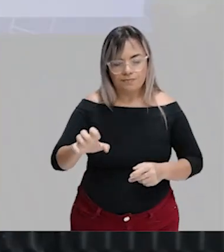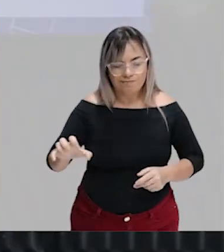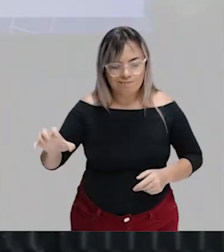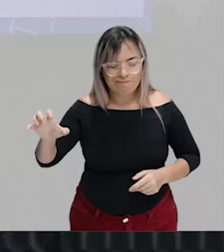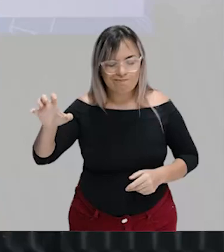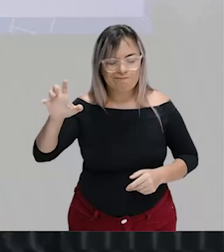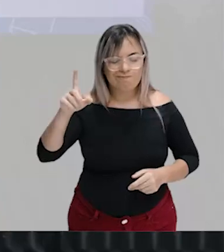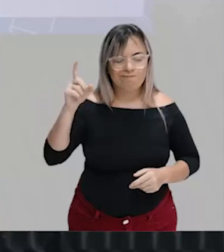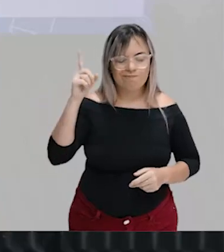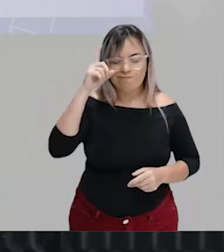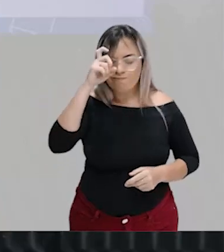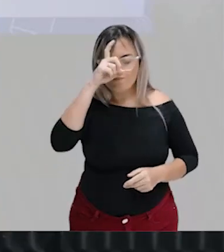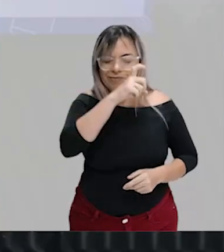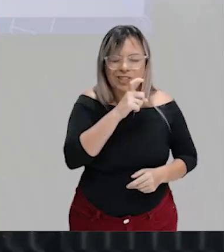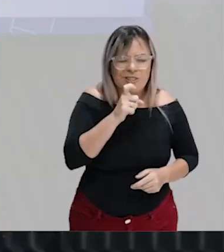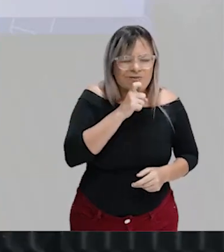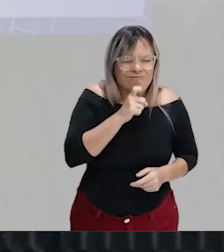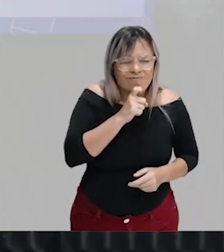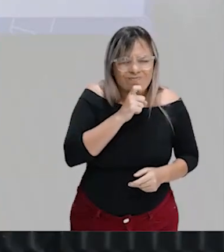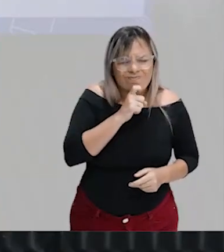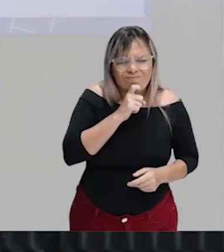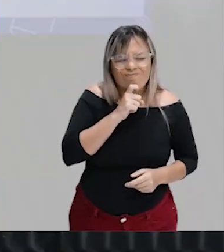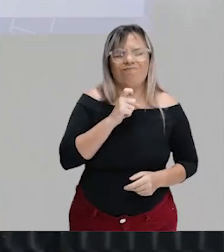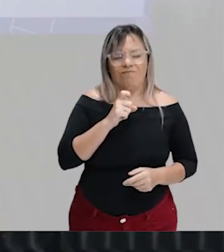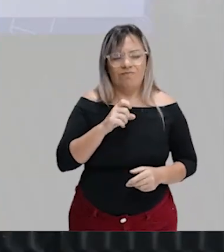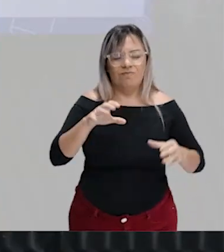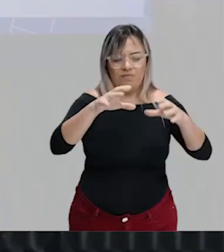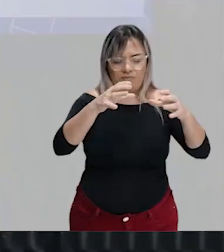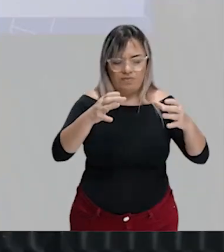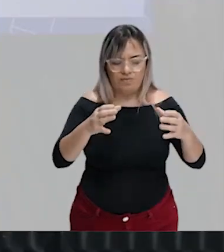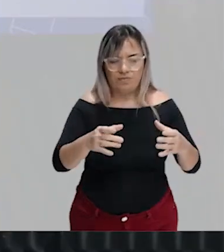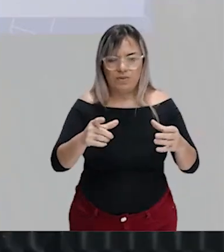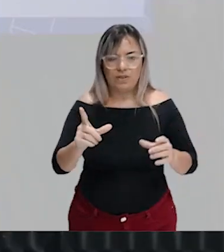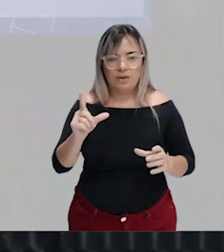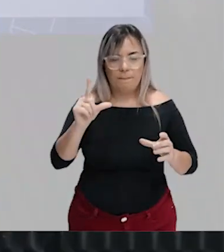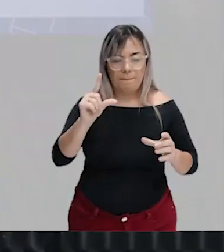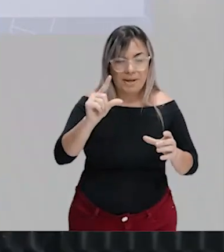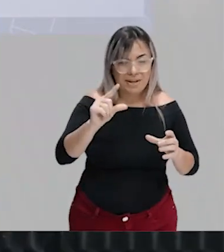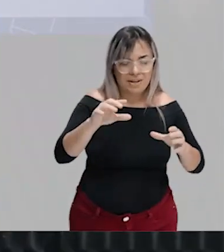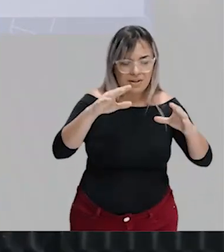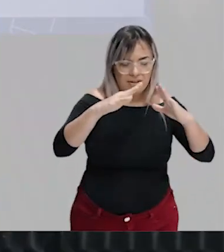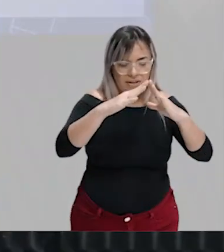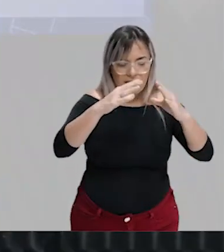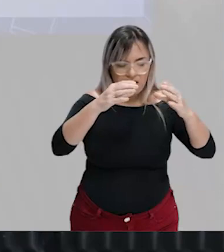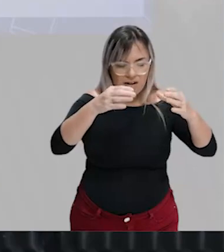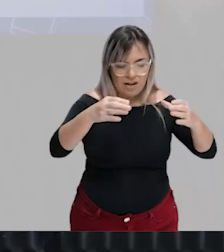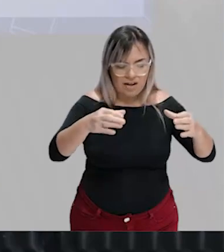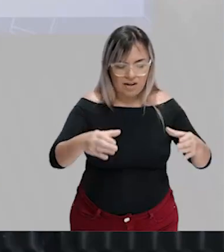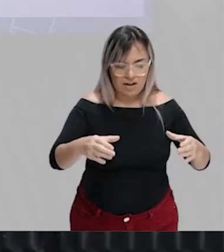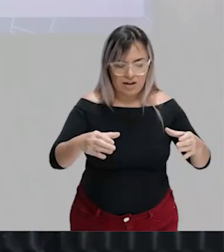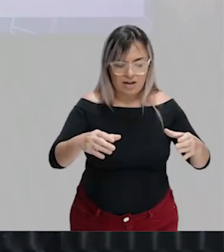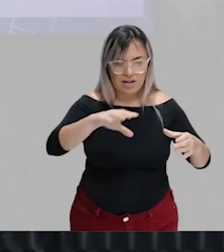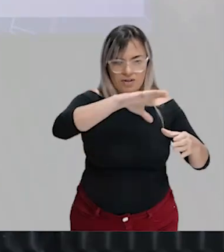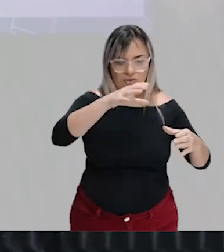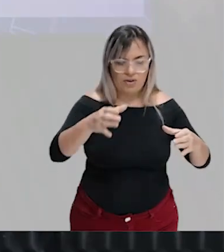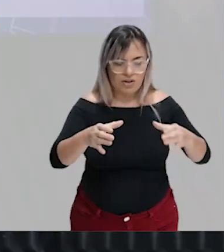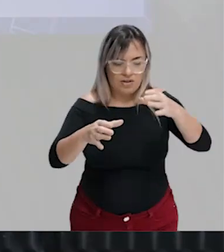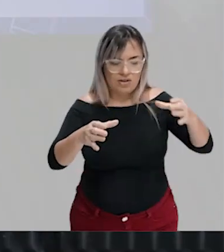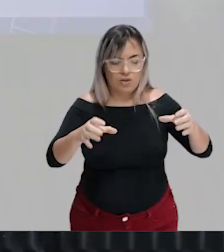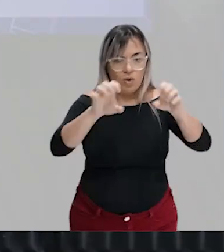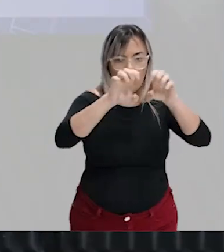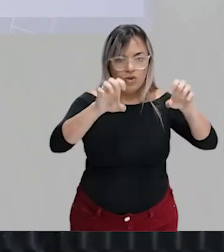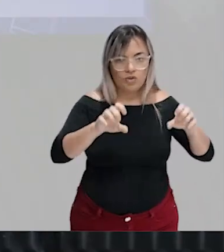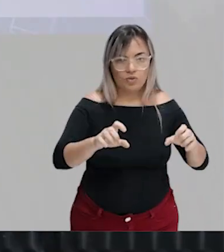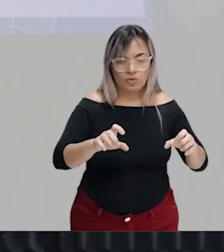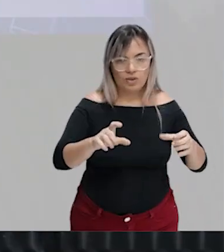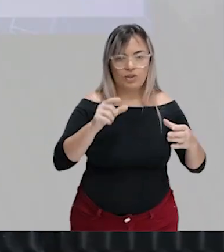muito frias, eles ficam ali naquela pequena casa formada de gelo. Isso para se proteger do frio.